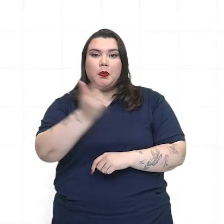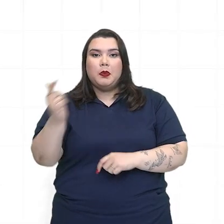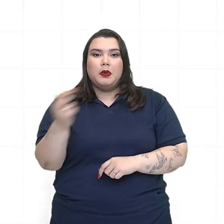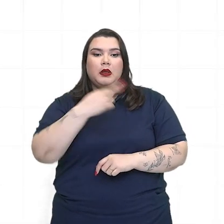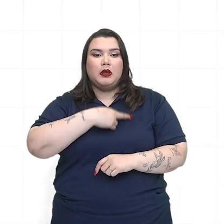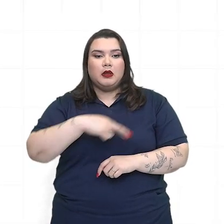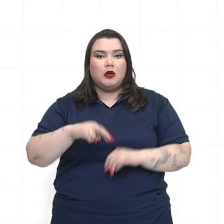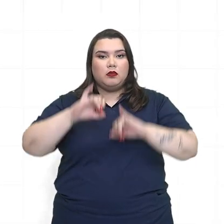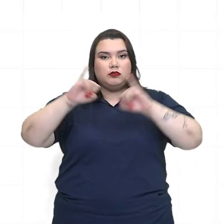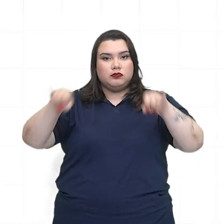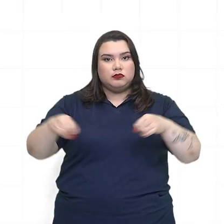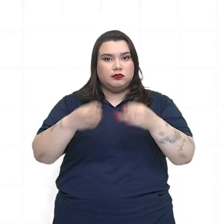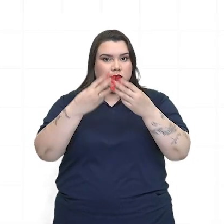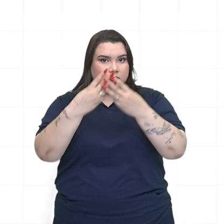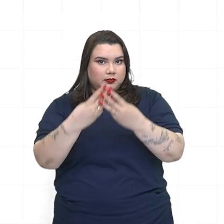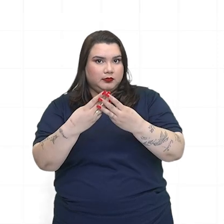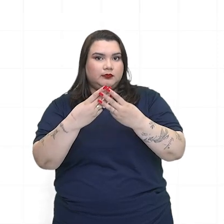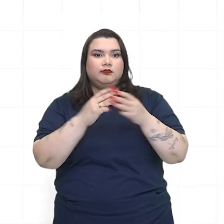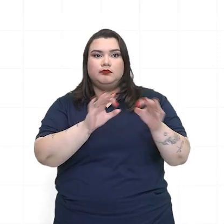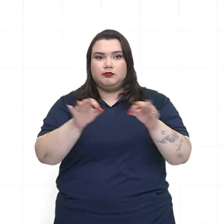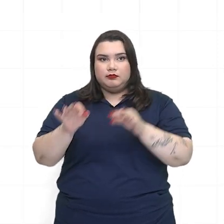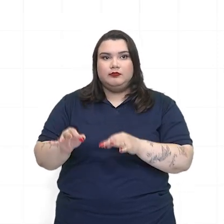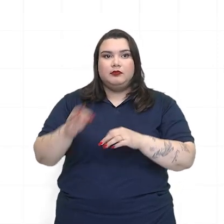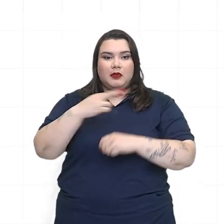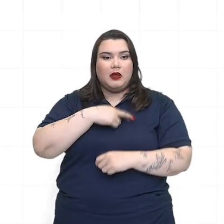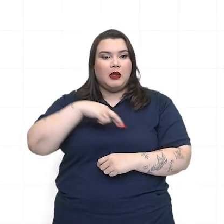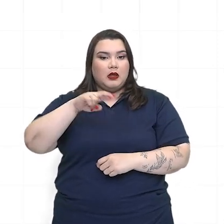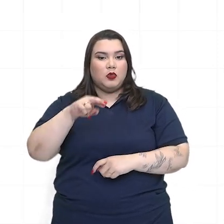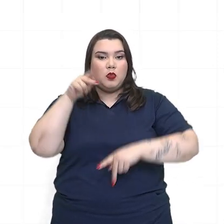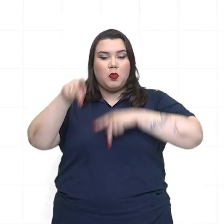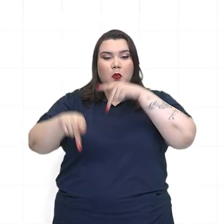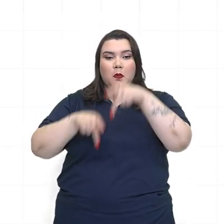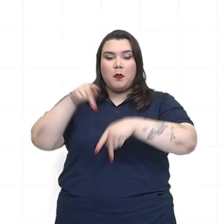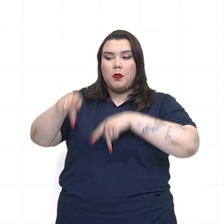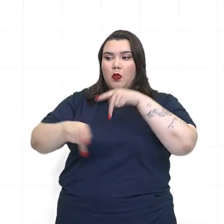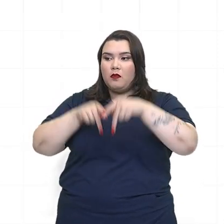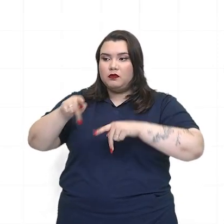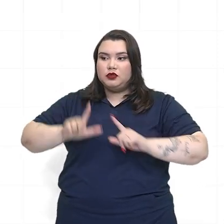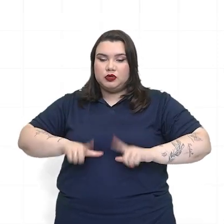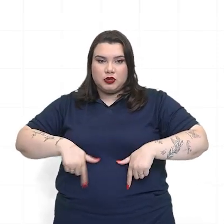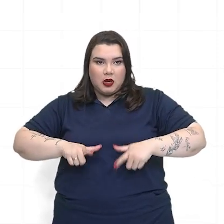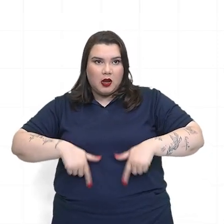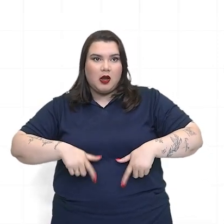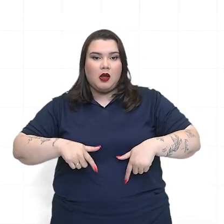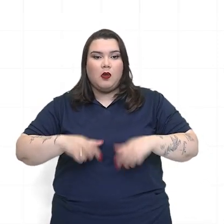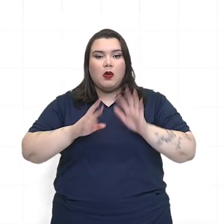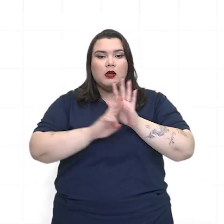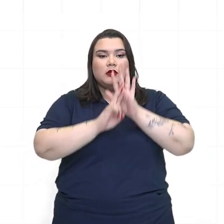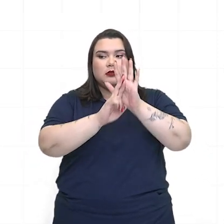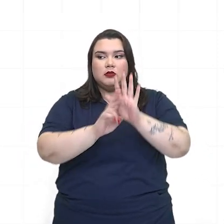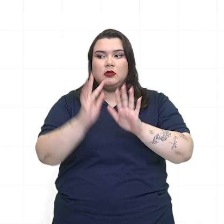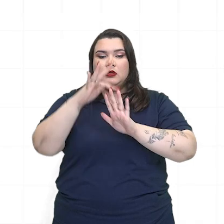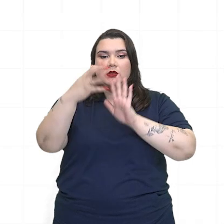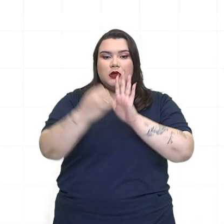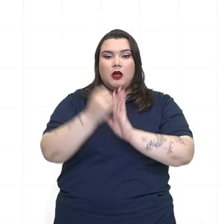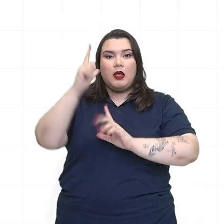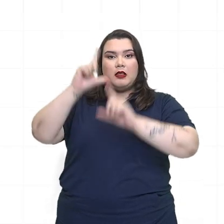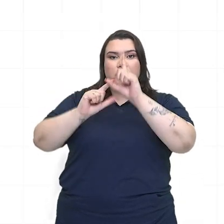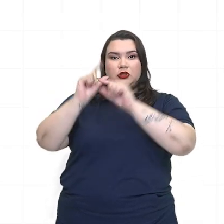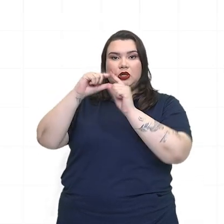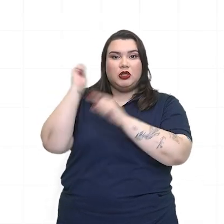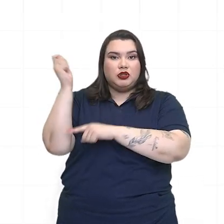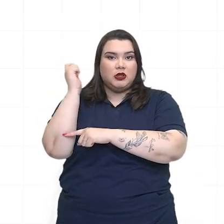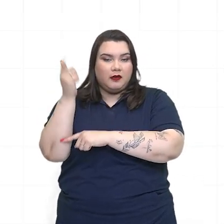judaísmo. Olha aí, a religião do povo de Israel tem como símbolo a estrela de Davi ou o